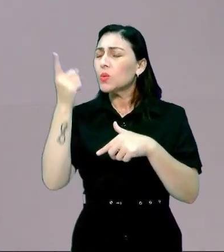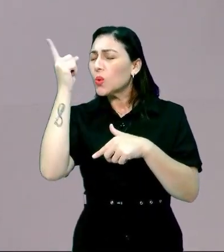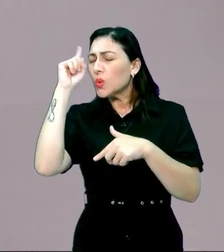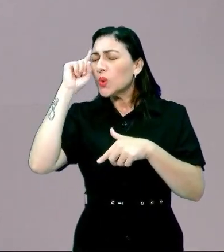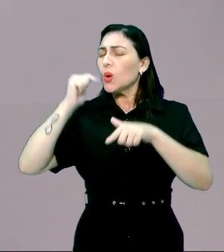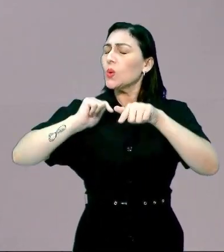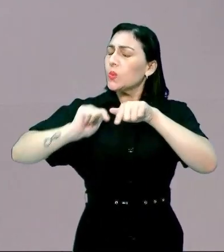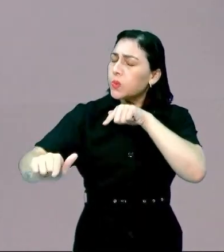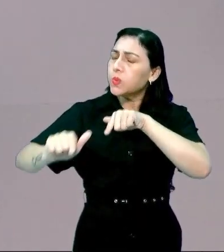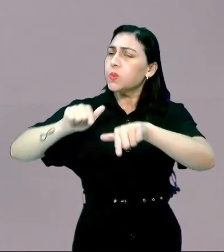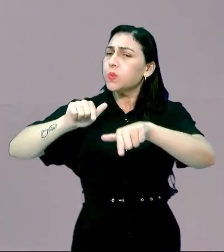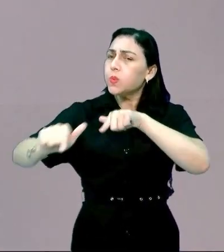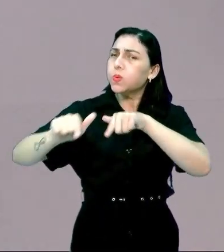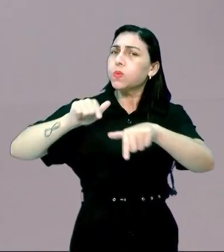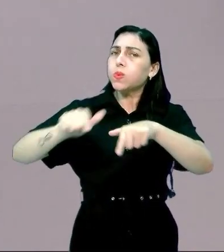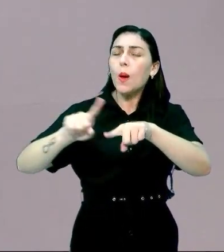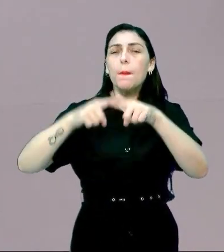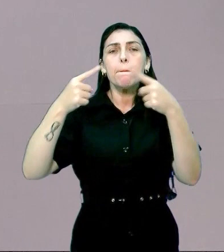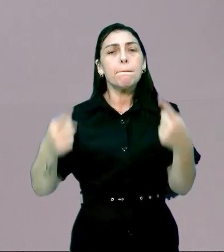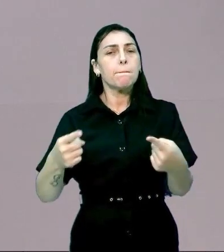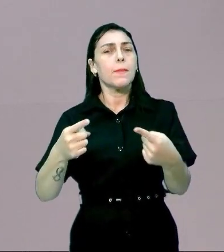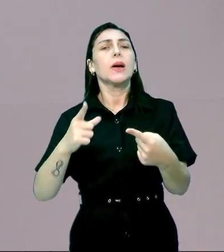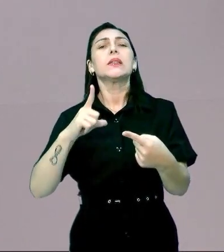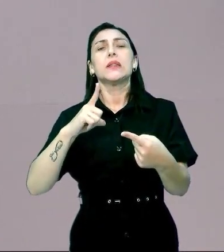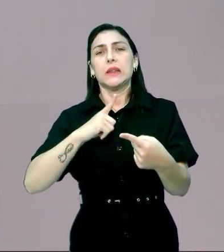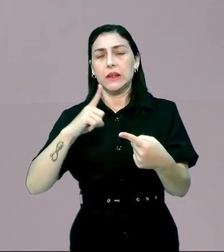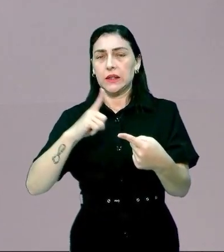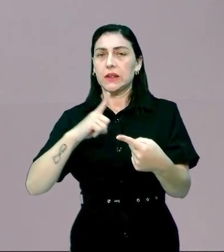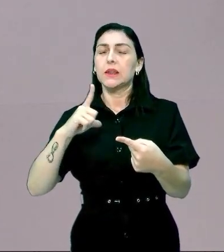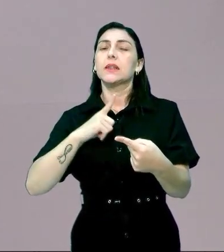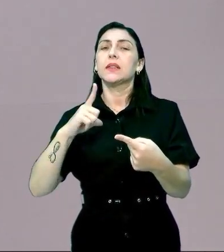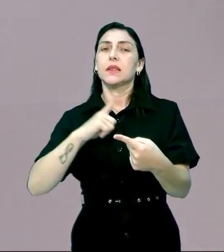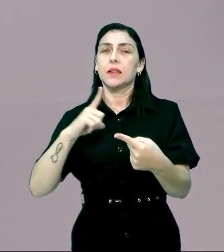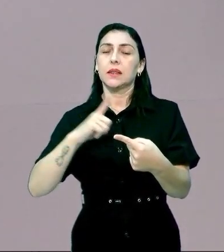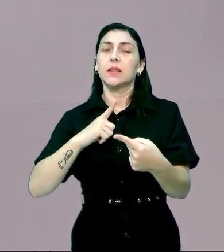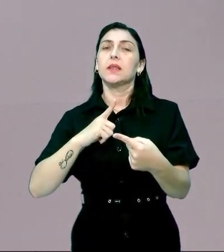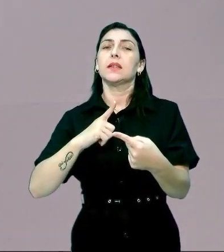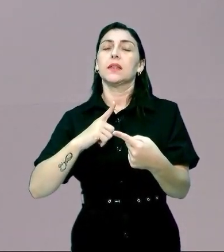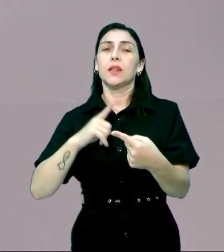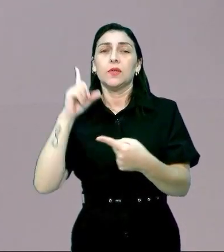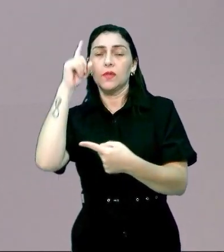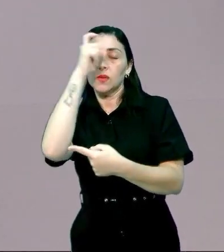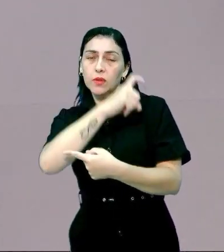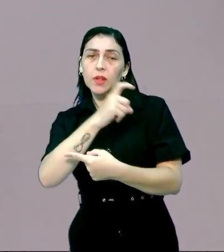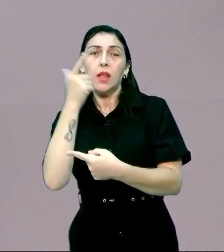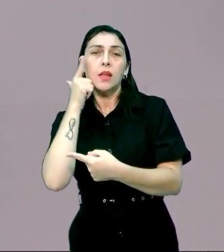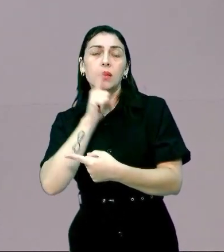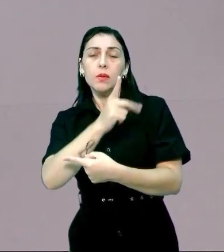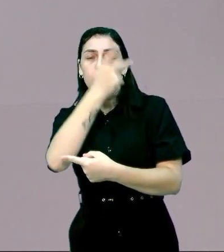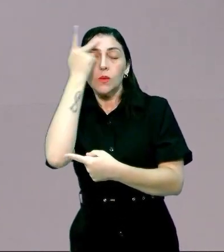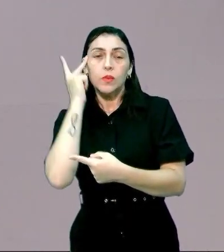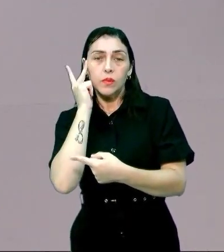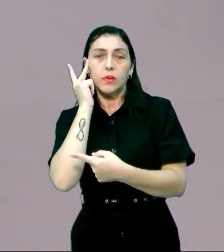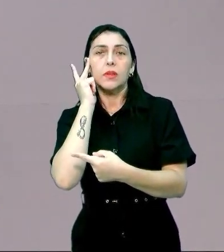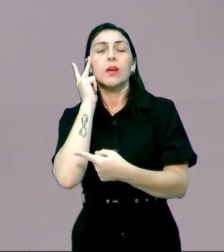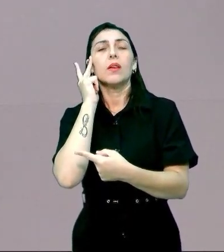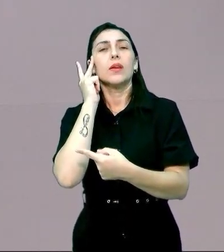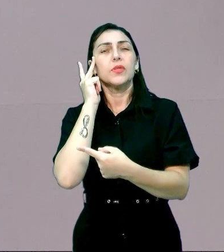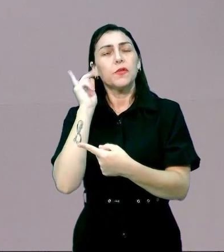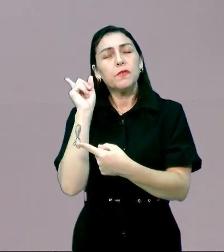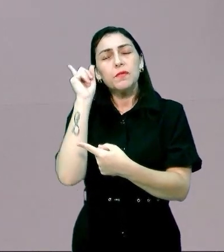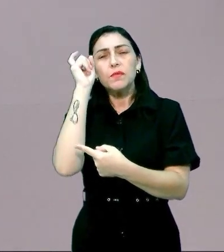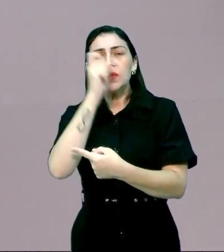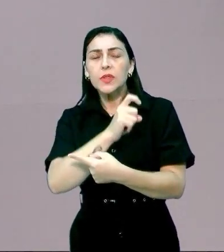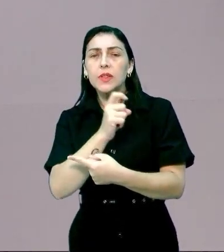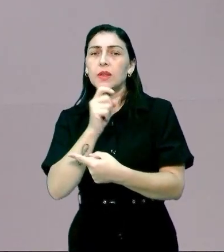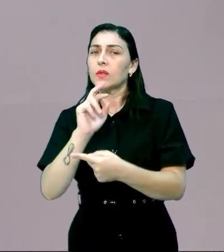os dias, mas mesmo assim ainda passam por privações. As pessoas que conseguem, elas são exceções,